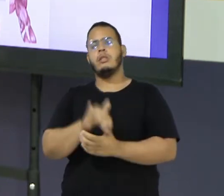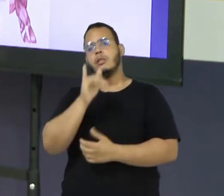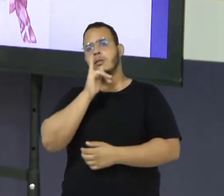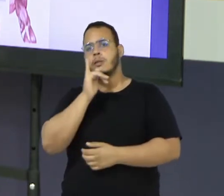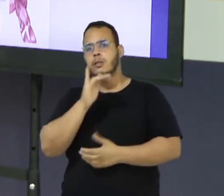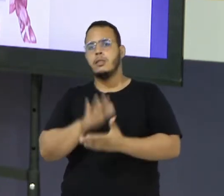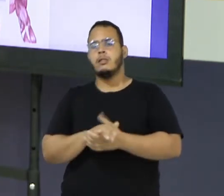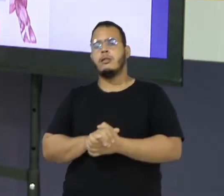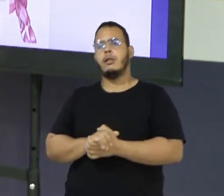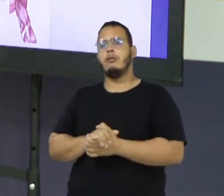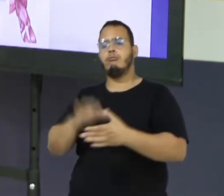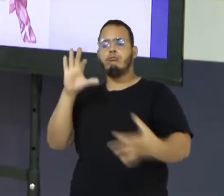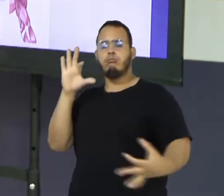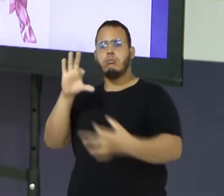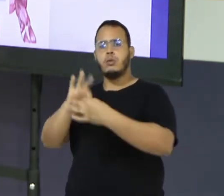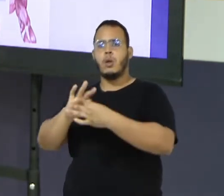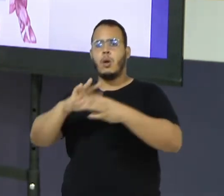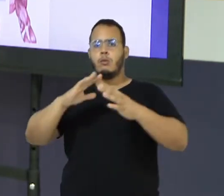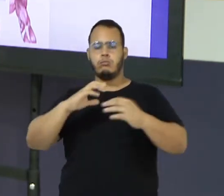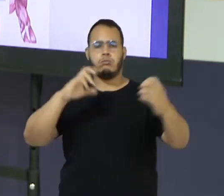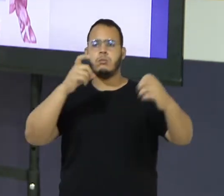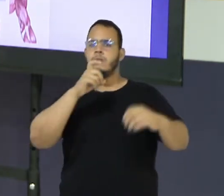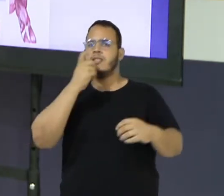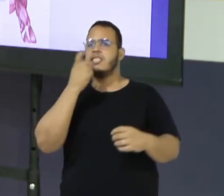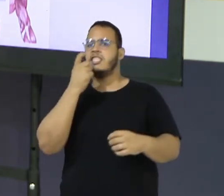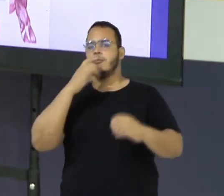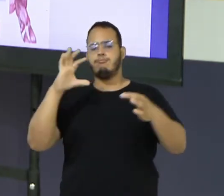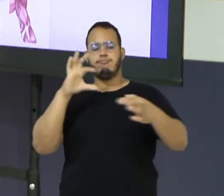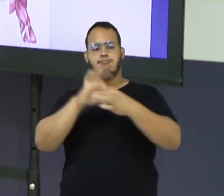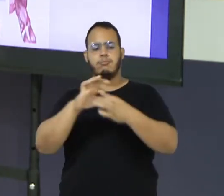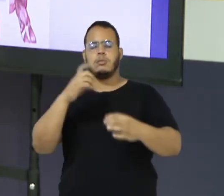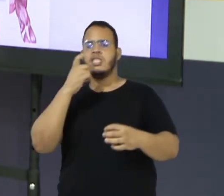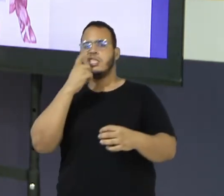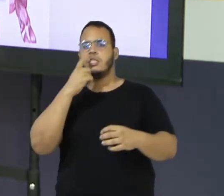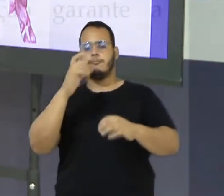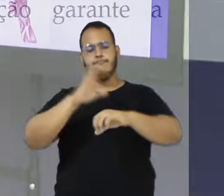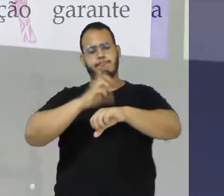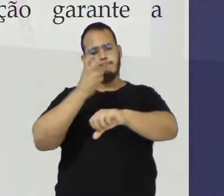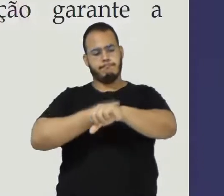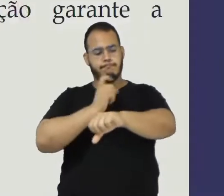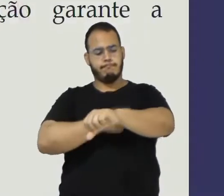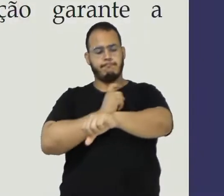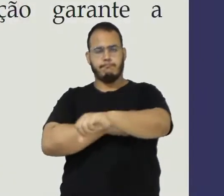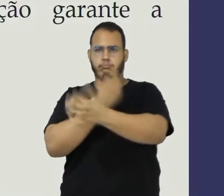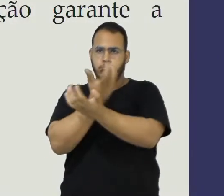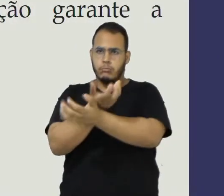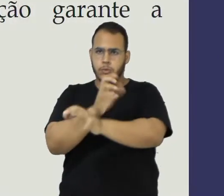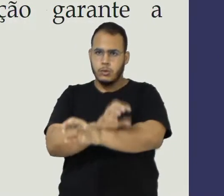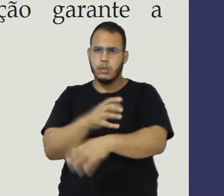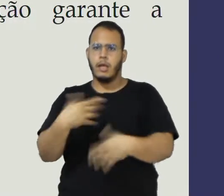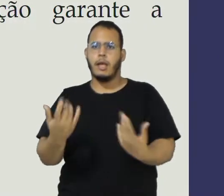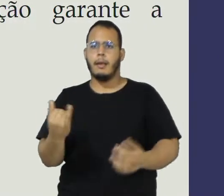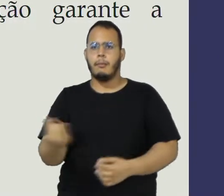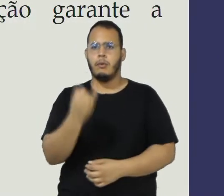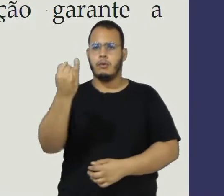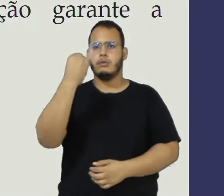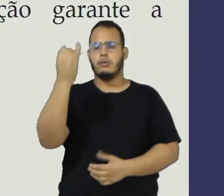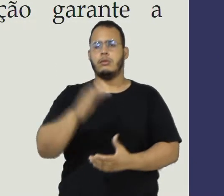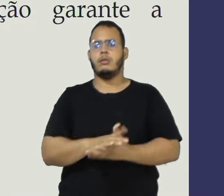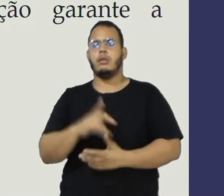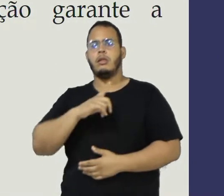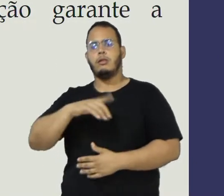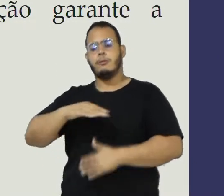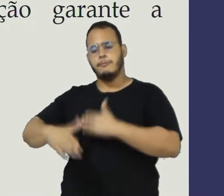diz, estão conectados aos nossos ossos. Esquelético tem a ver aí com osso, certo? São eles que permitem, portanto, o